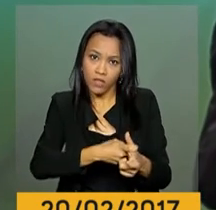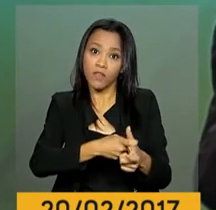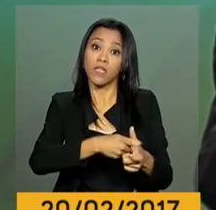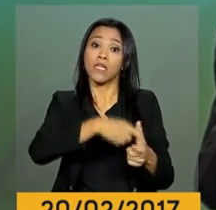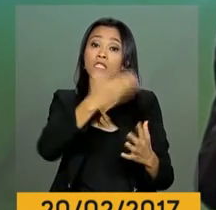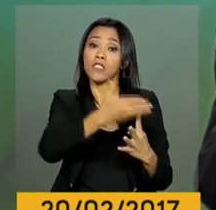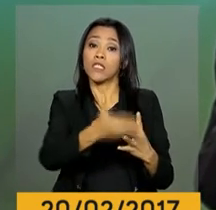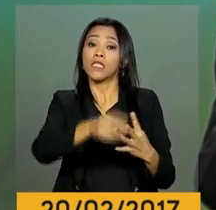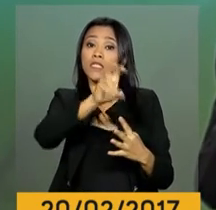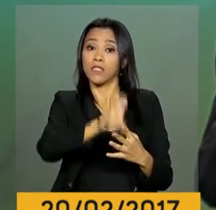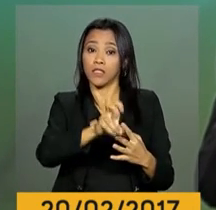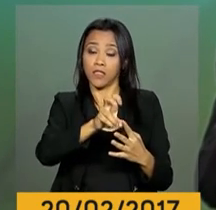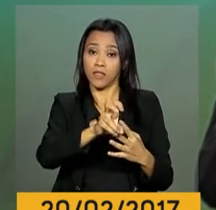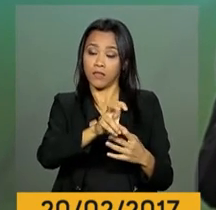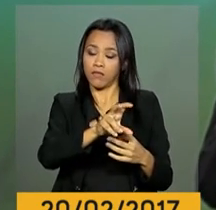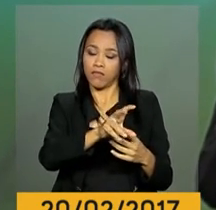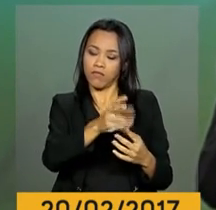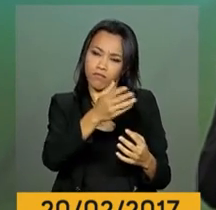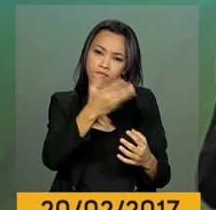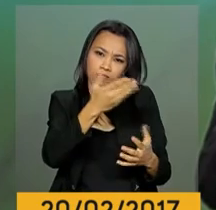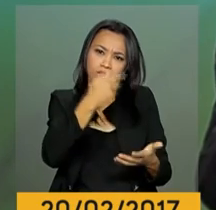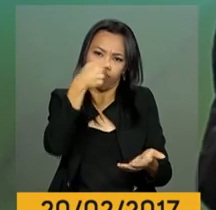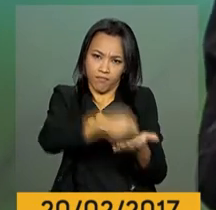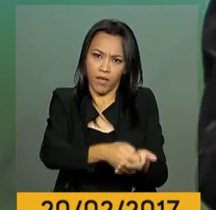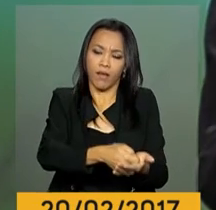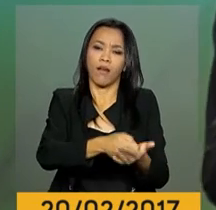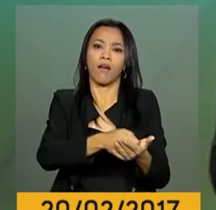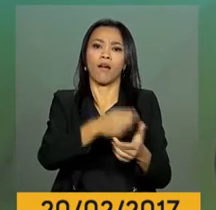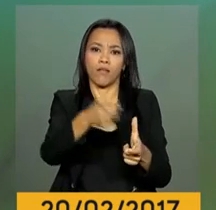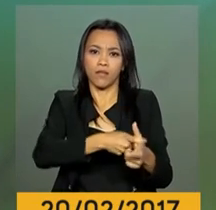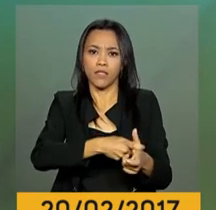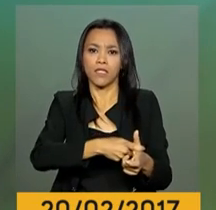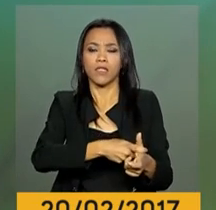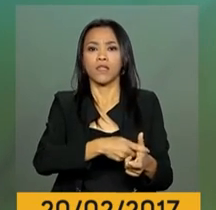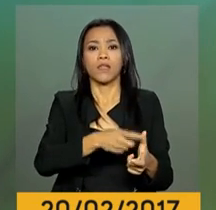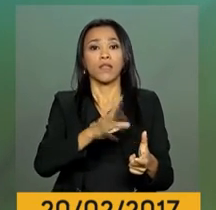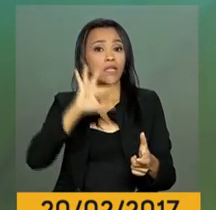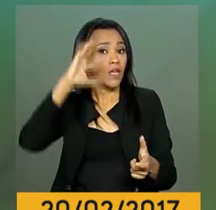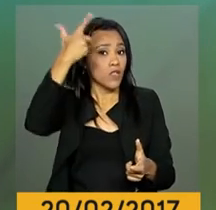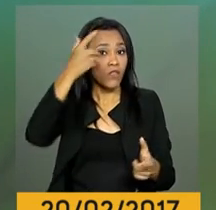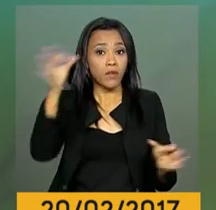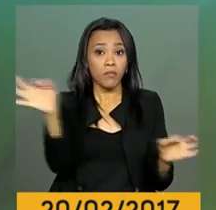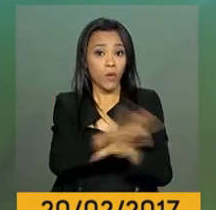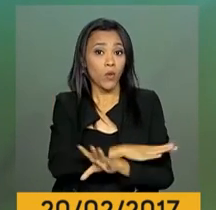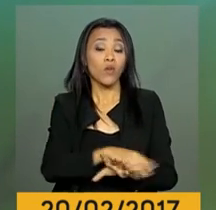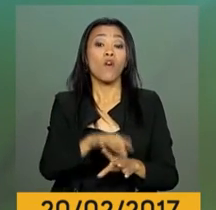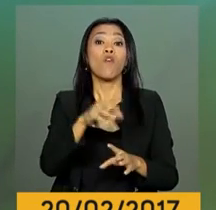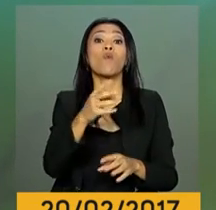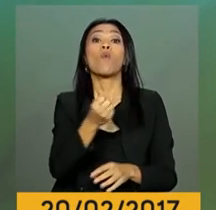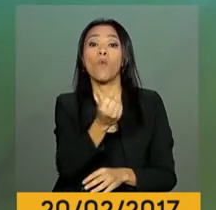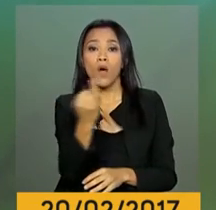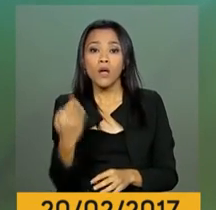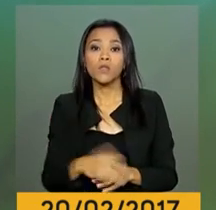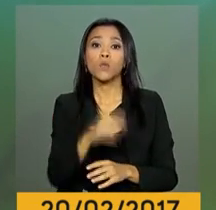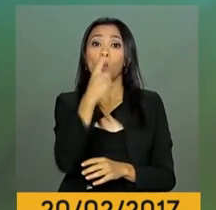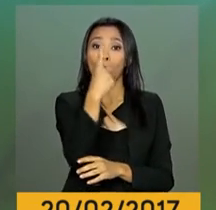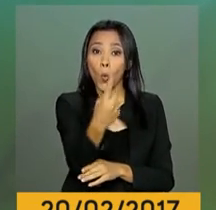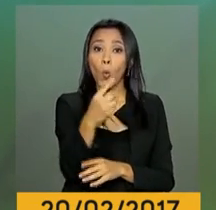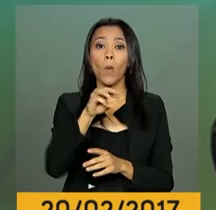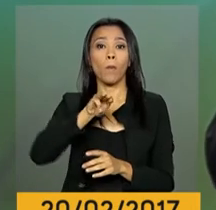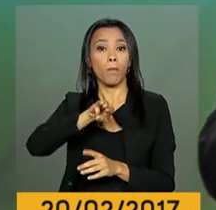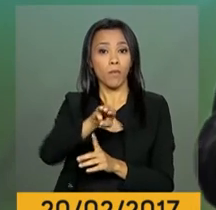débito. Parece uma coisa pequena, Arnaldo Jardim, mas foram 1 milhão e 200 mil